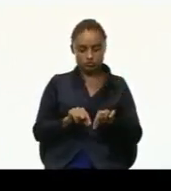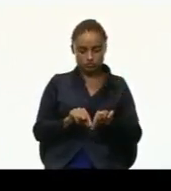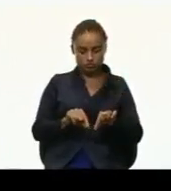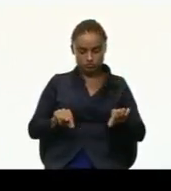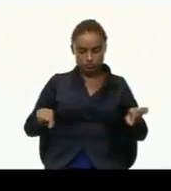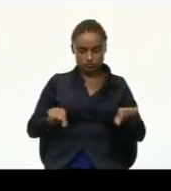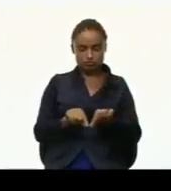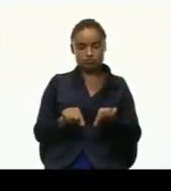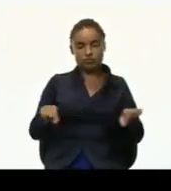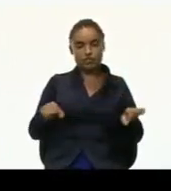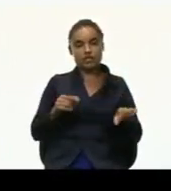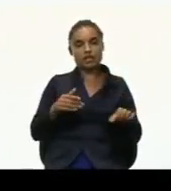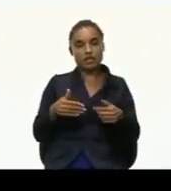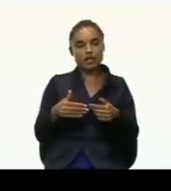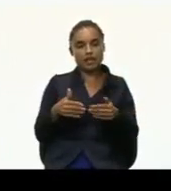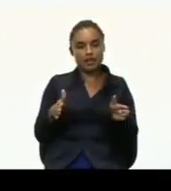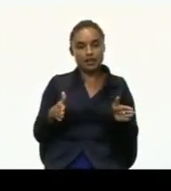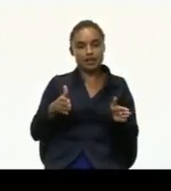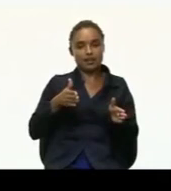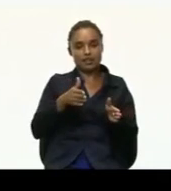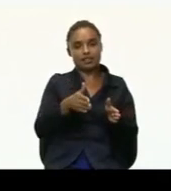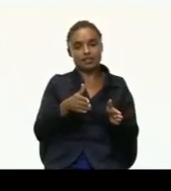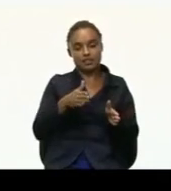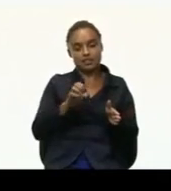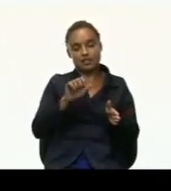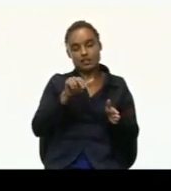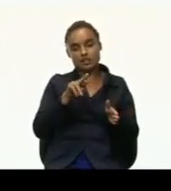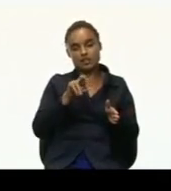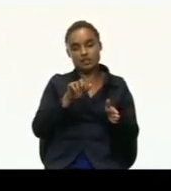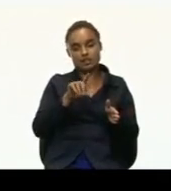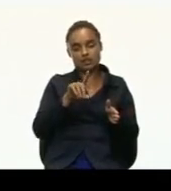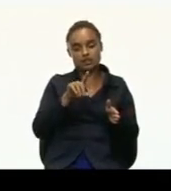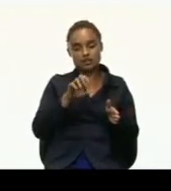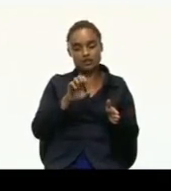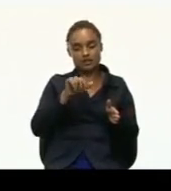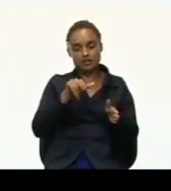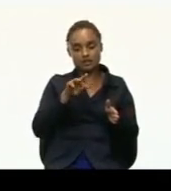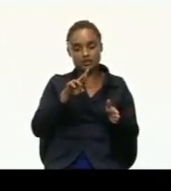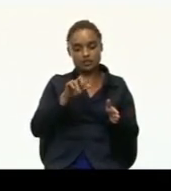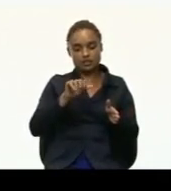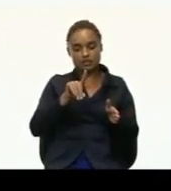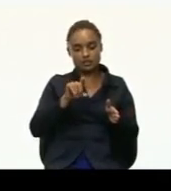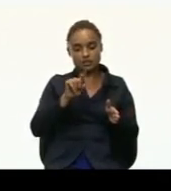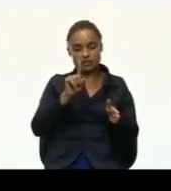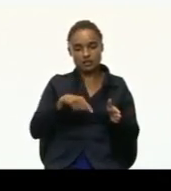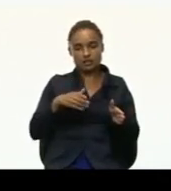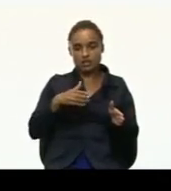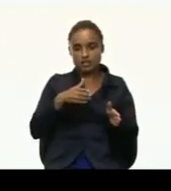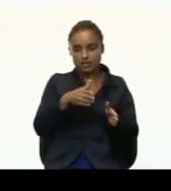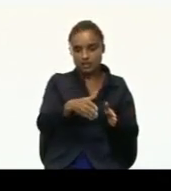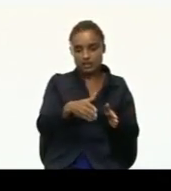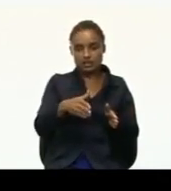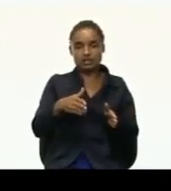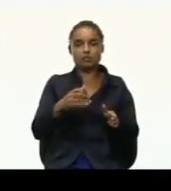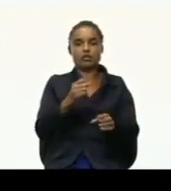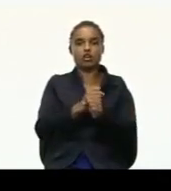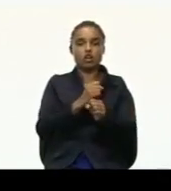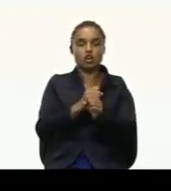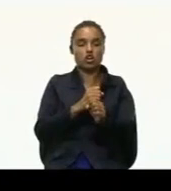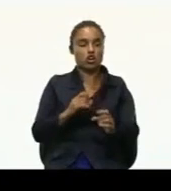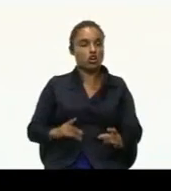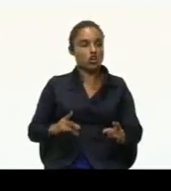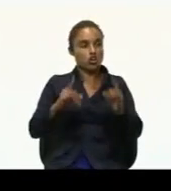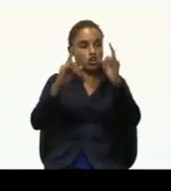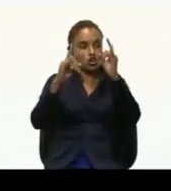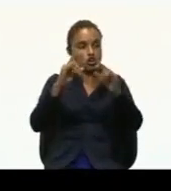a gente faz a entrada principal do terreno aqui. Bom, vou delimitar algumas coisas aqui. Bom, então a entrada principal do